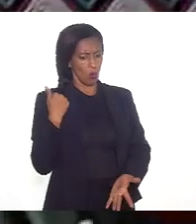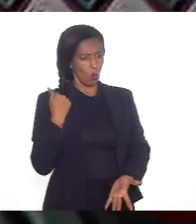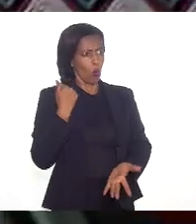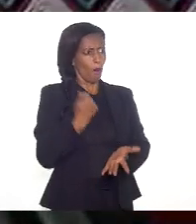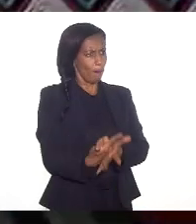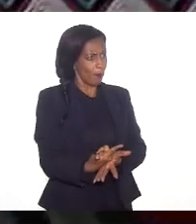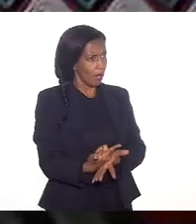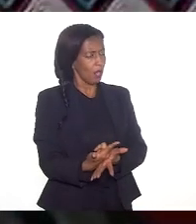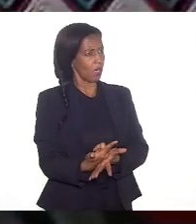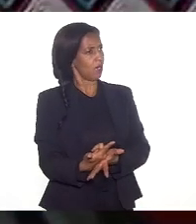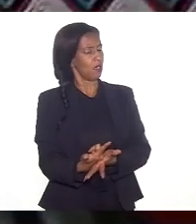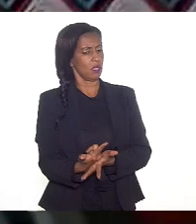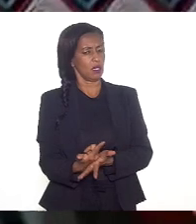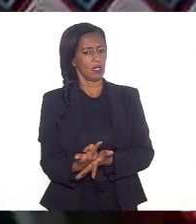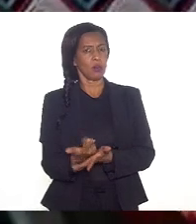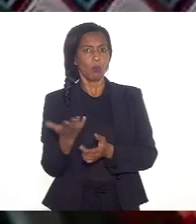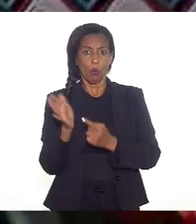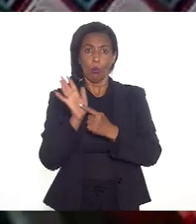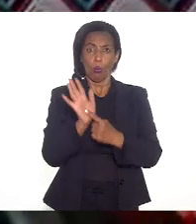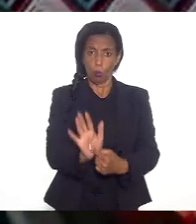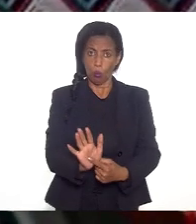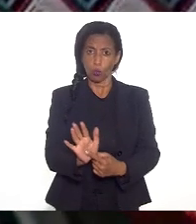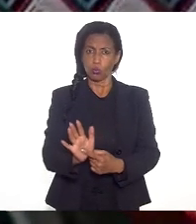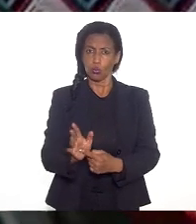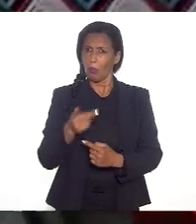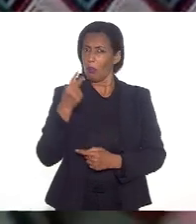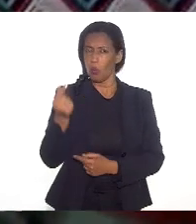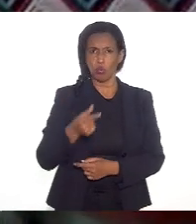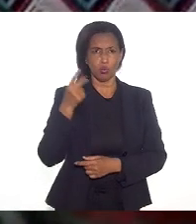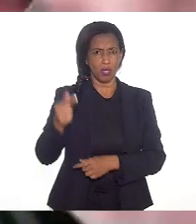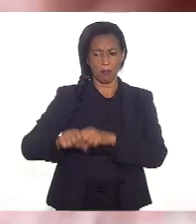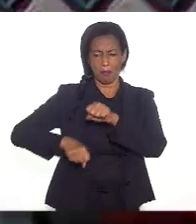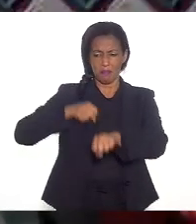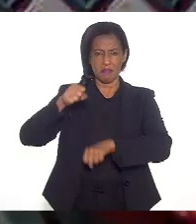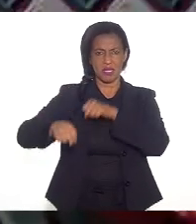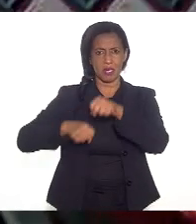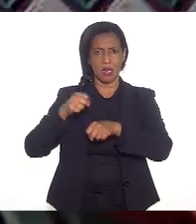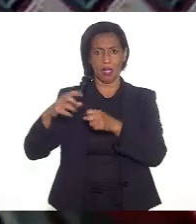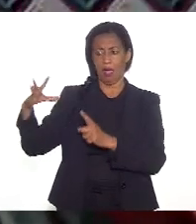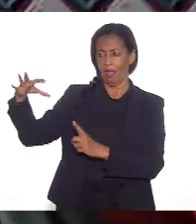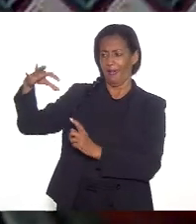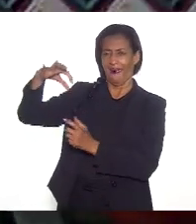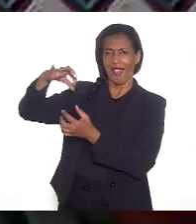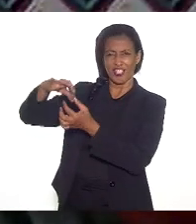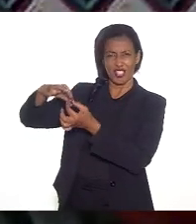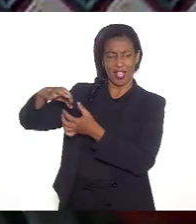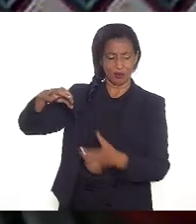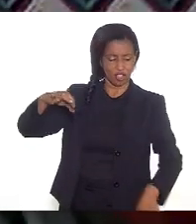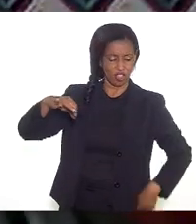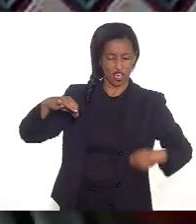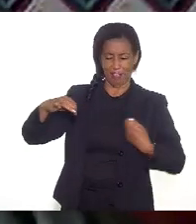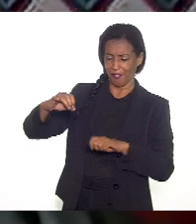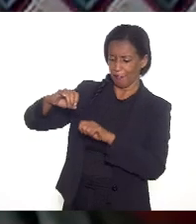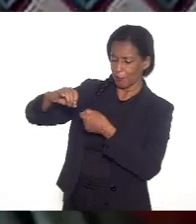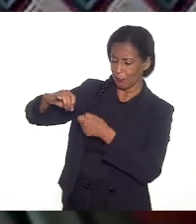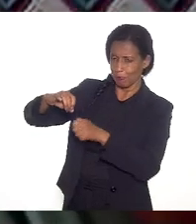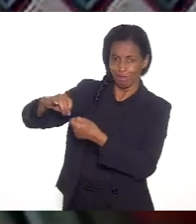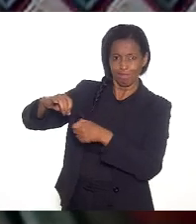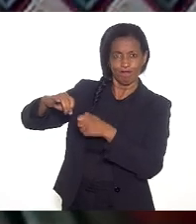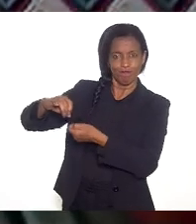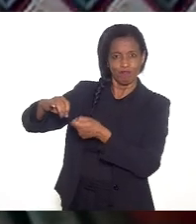comprado, que já tinha a bicicleta há muito tempo, quando ele pegou o cadeado e tentou abrir e viu que não